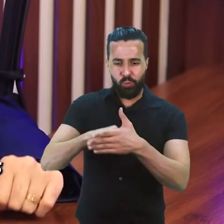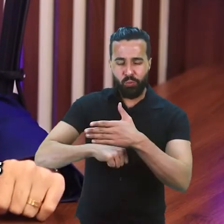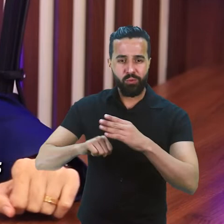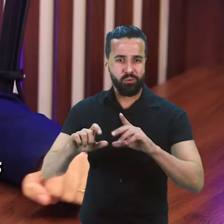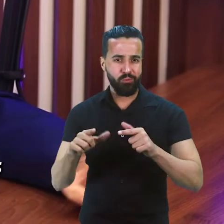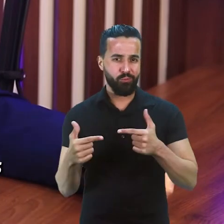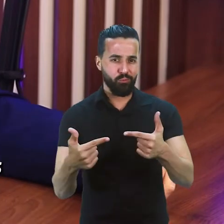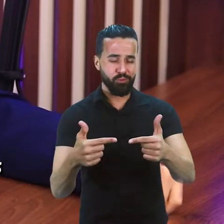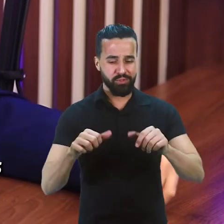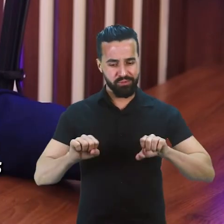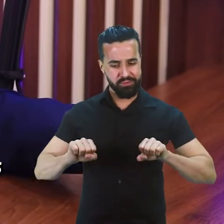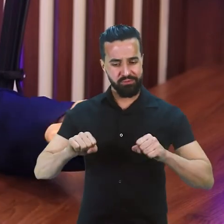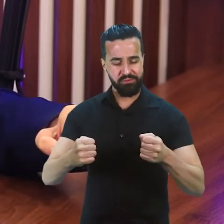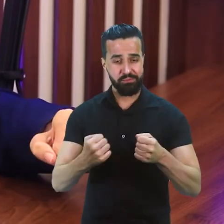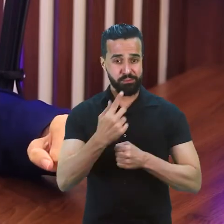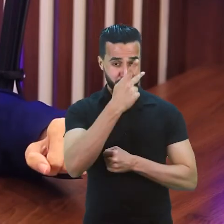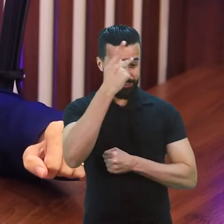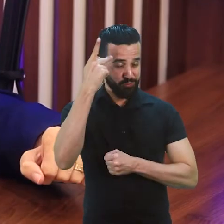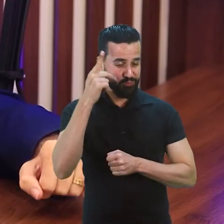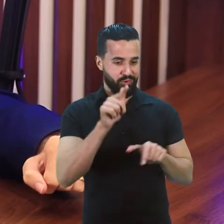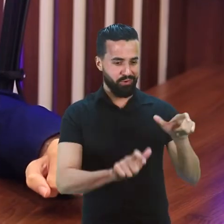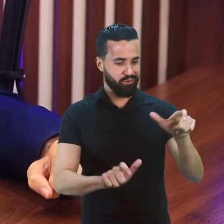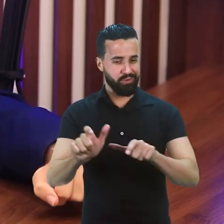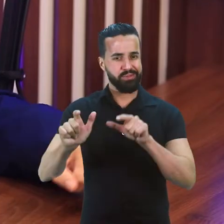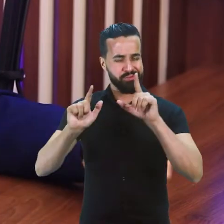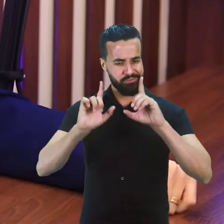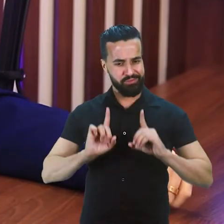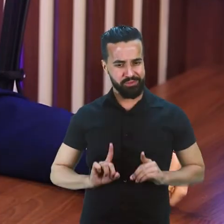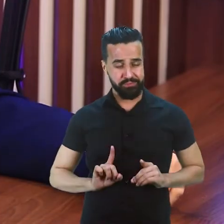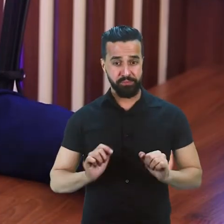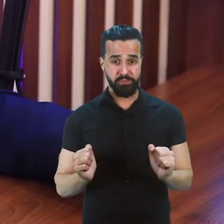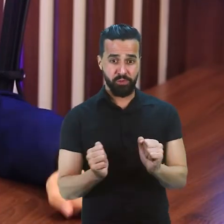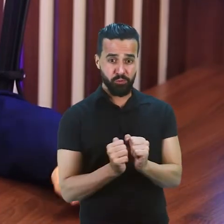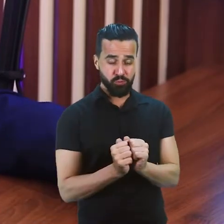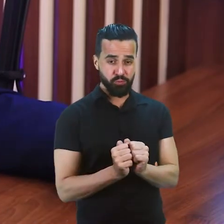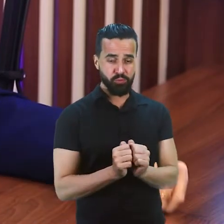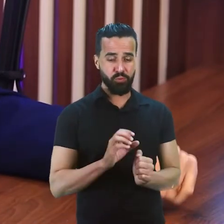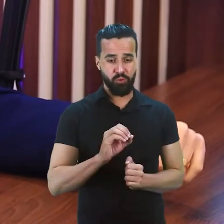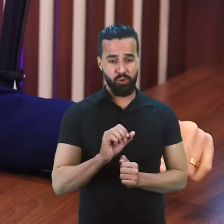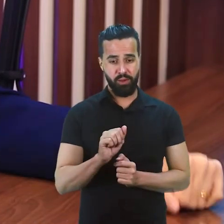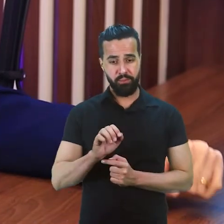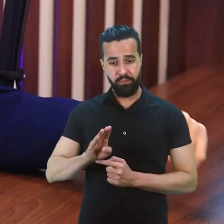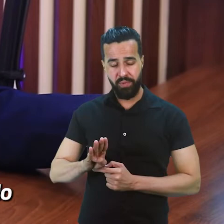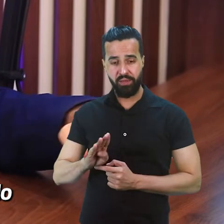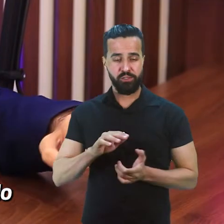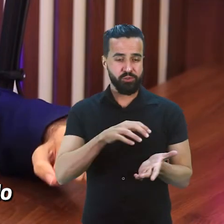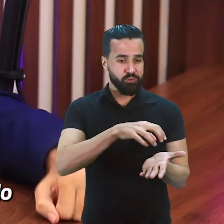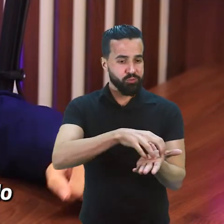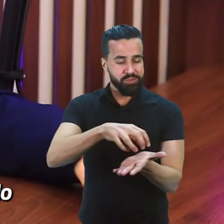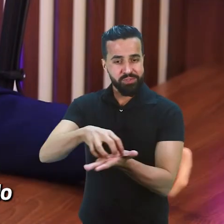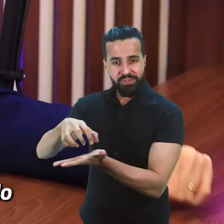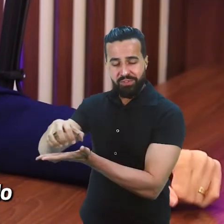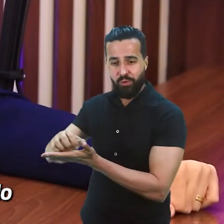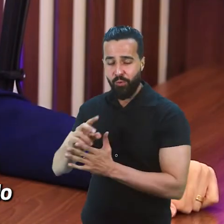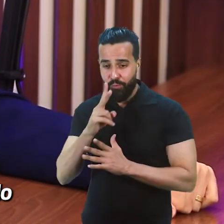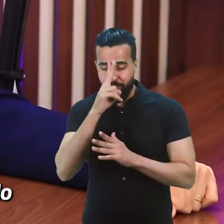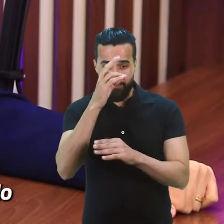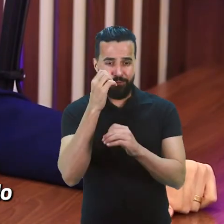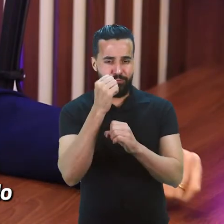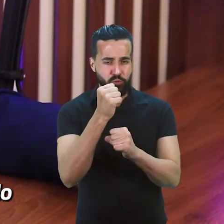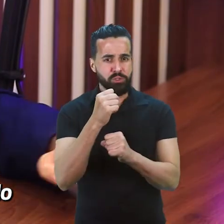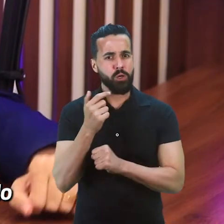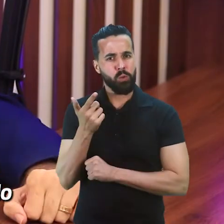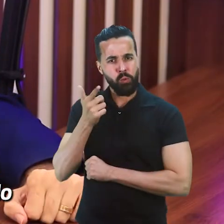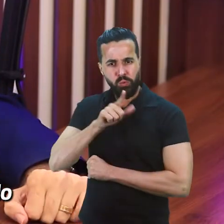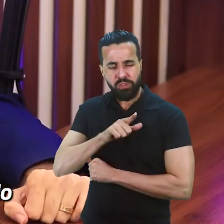defesa dos direitos da pessoa com deficiência no estado. E junto com a ordem, as instituições tiveram mais forças para reivindicar melhorias,